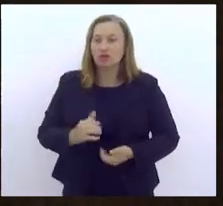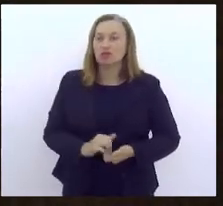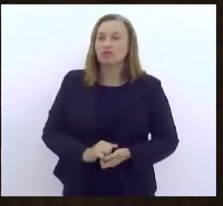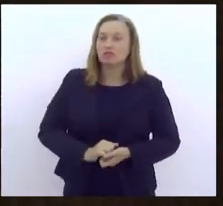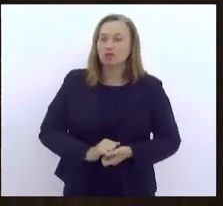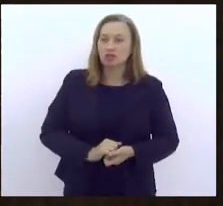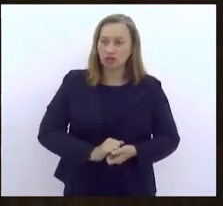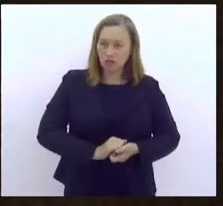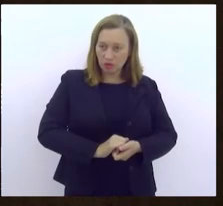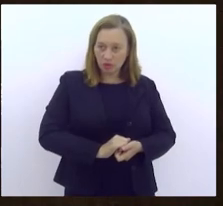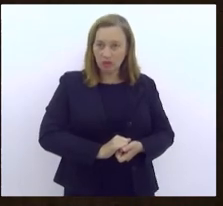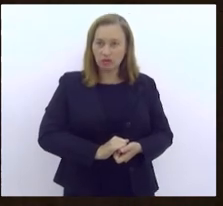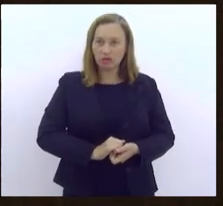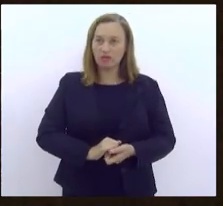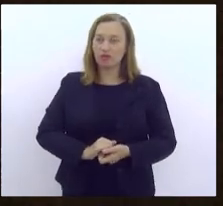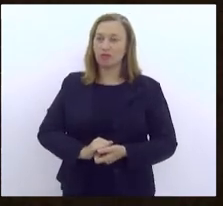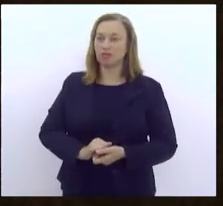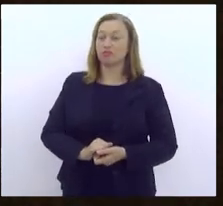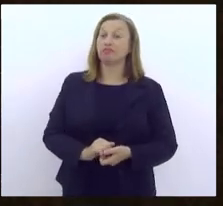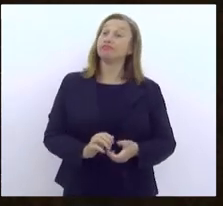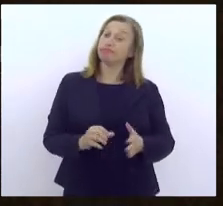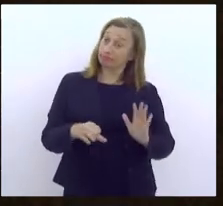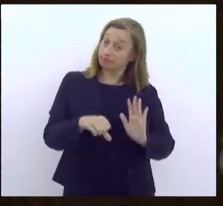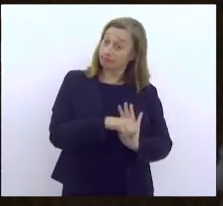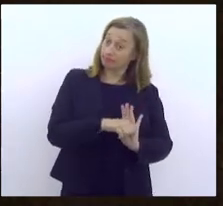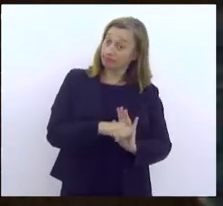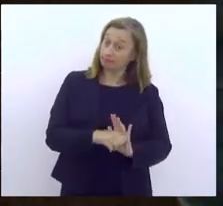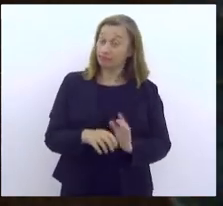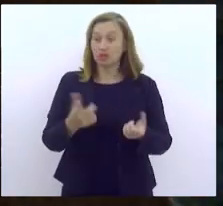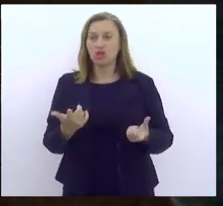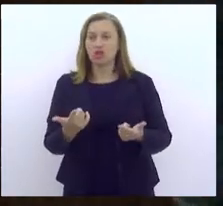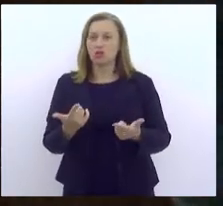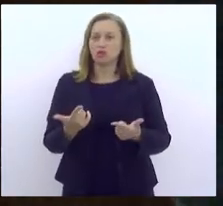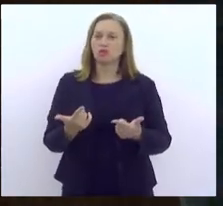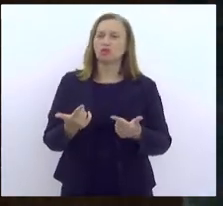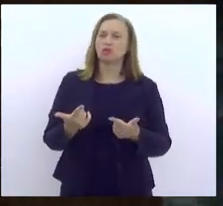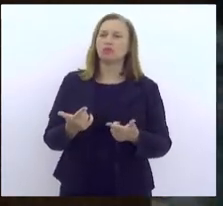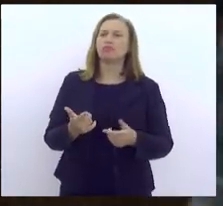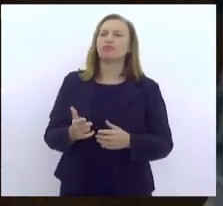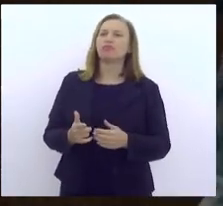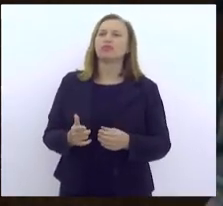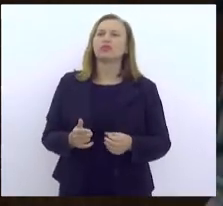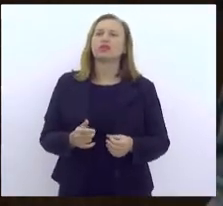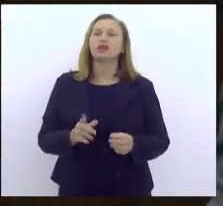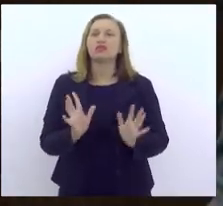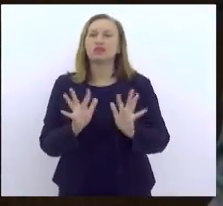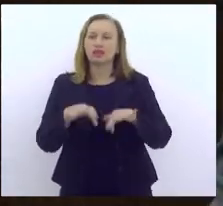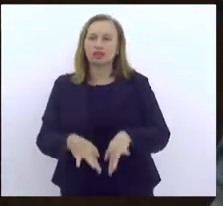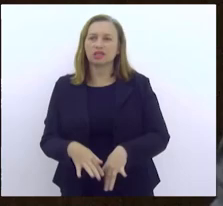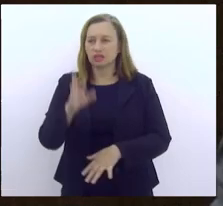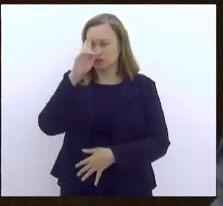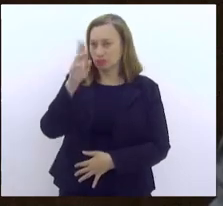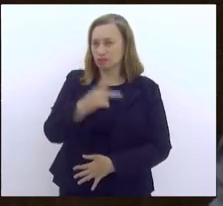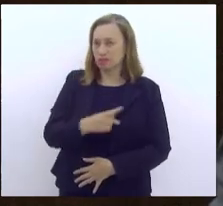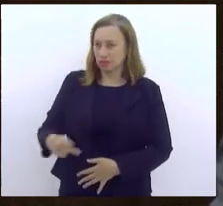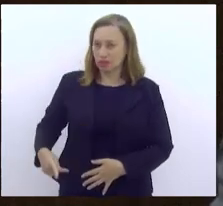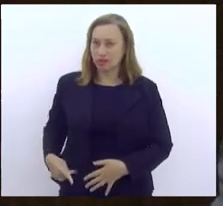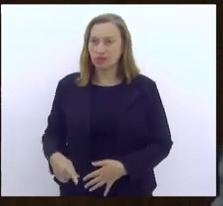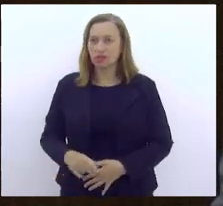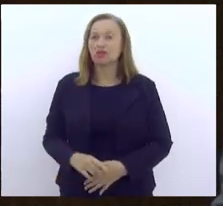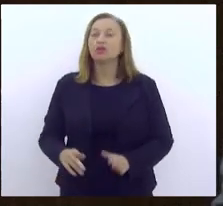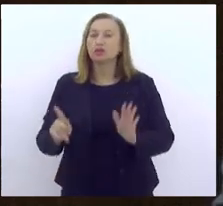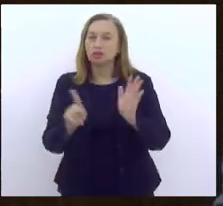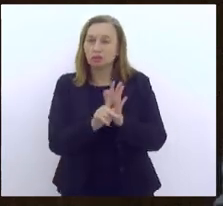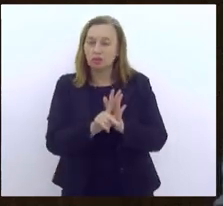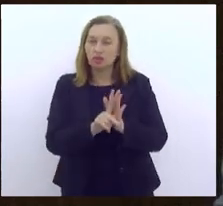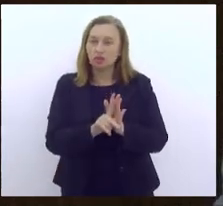prisional. Não se resolve. Concluir, lá virou um favor, esquema, deputado, de recrutamento da bandidagem. Encerro aqui, presidente. Muito obrigado. Então, estão aqui os